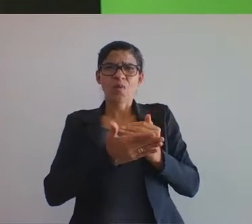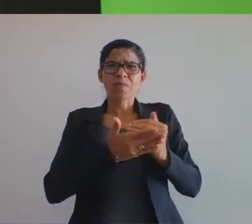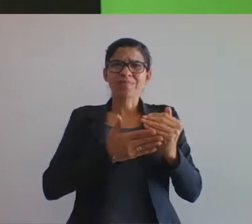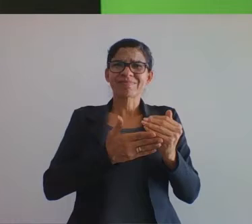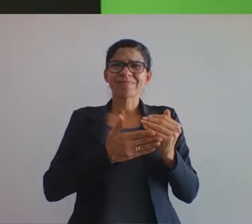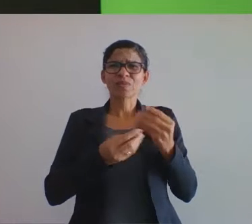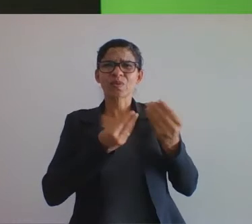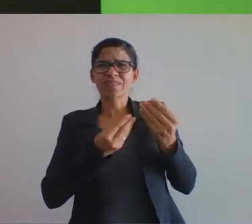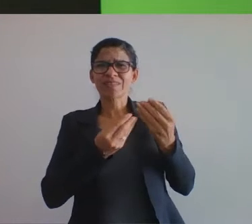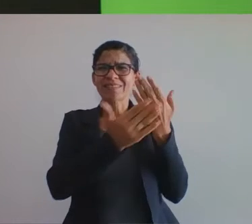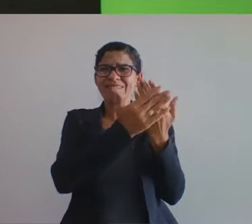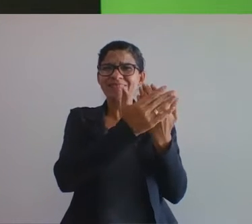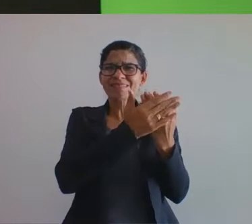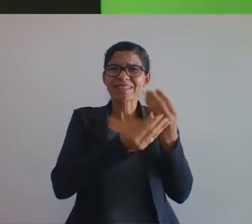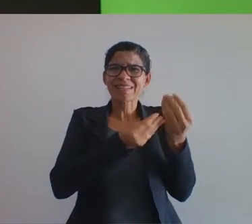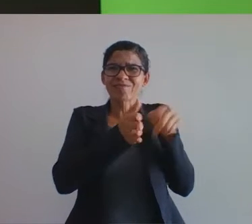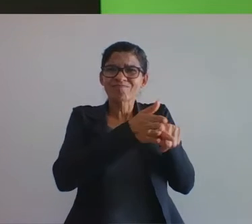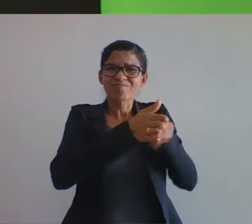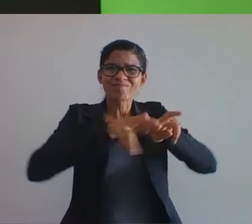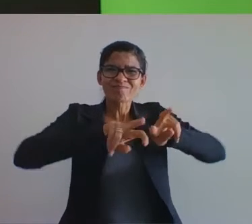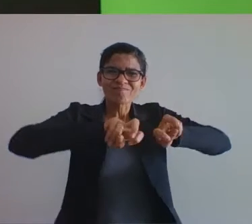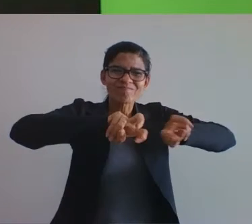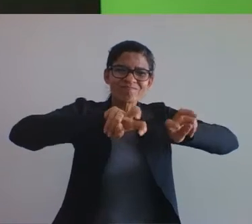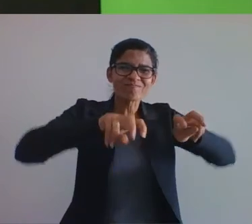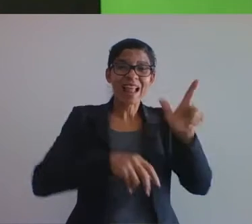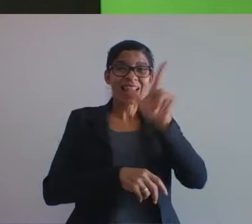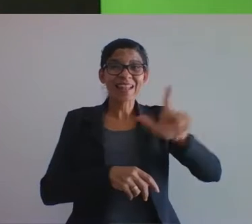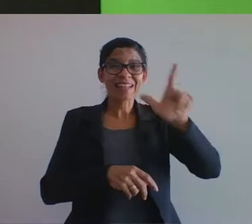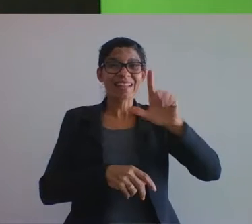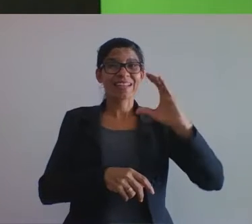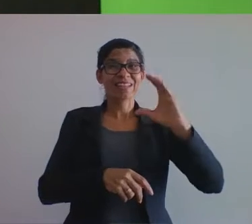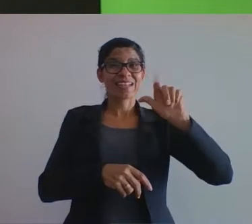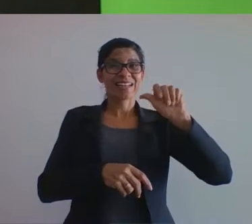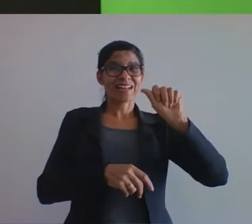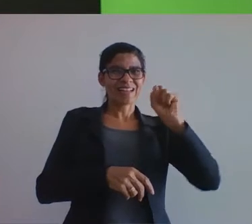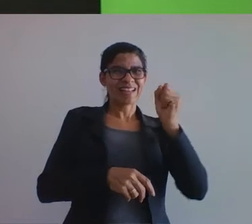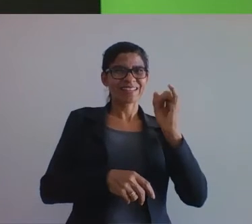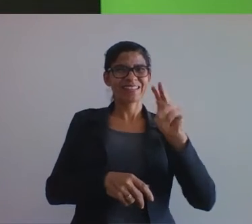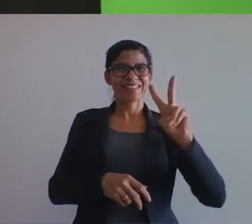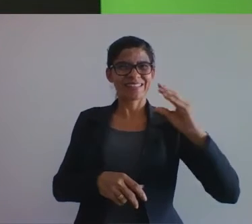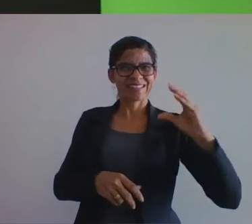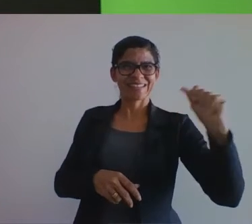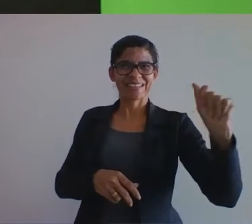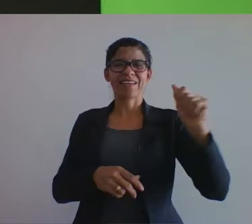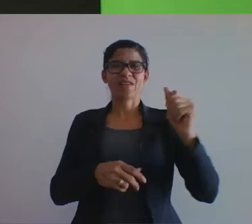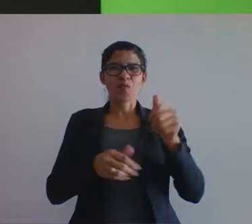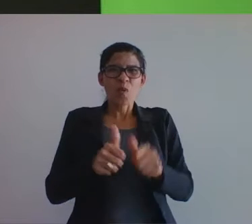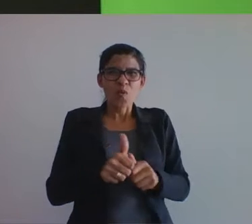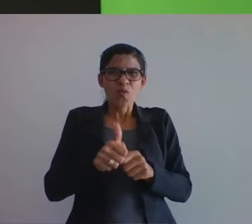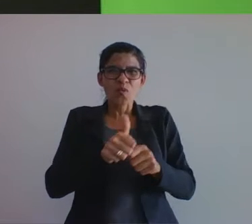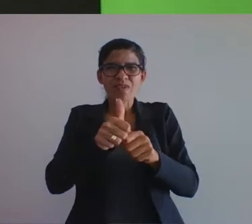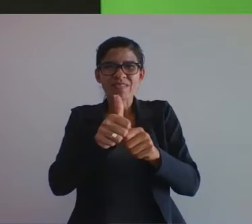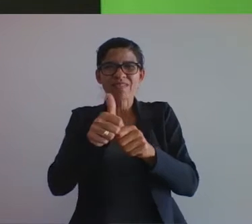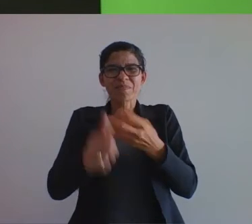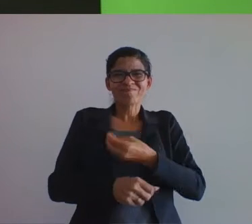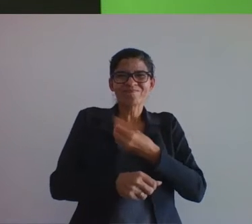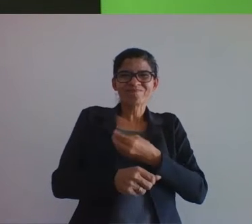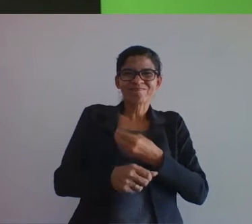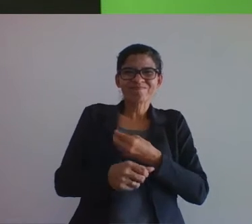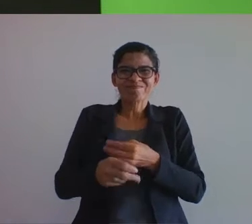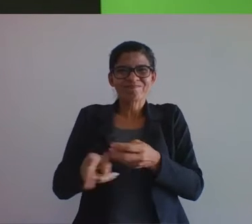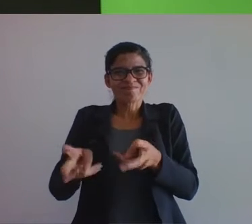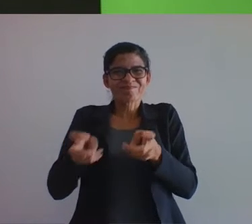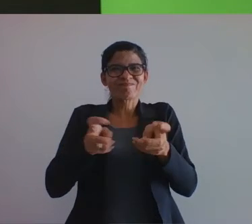um guia para a compreensão da vida. A ênfase na ciência e no humanismo levou às mudanças